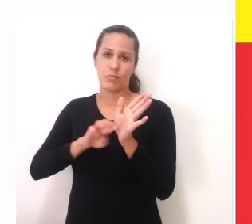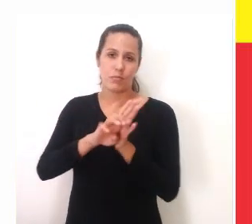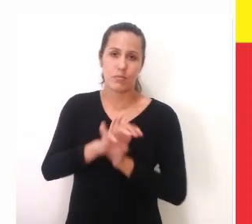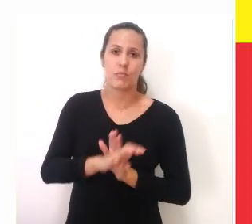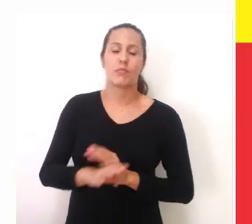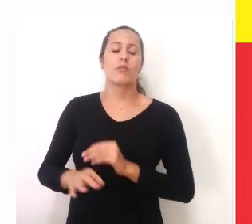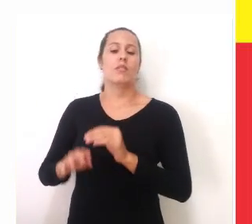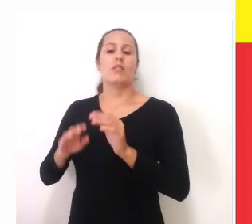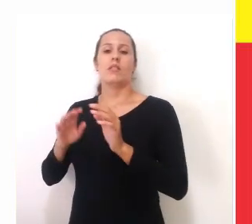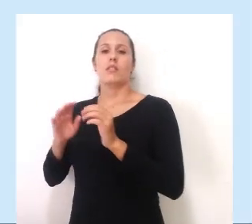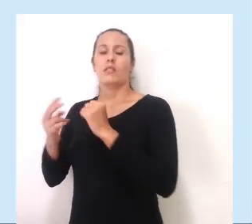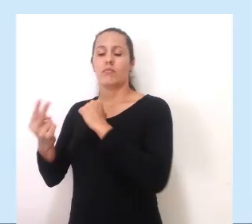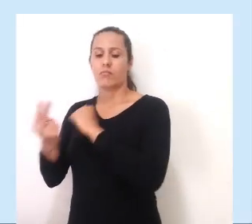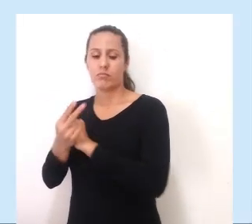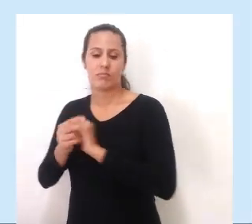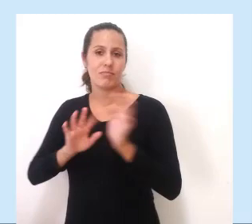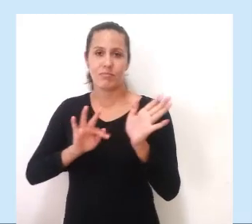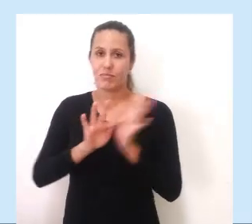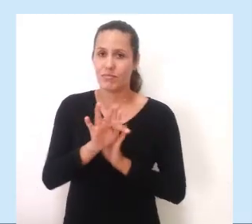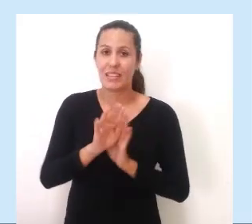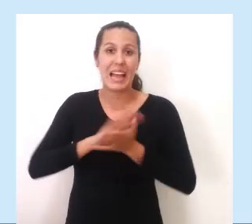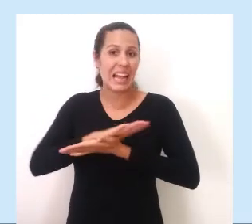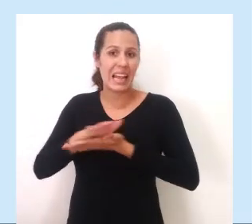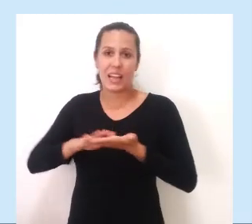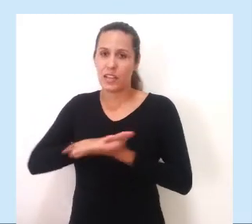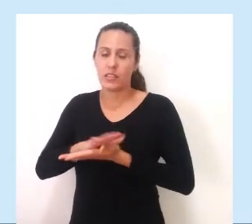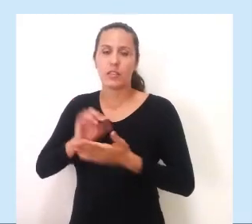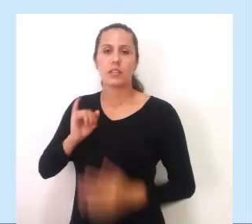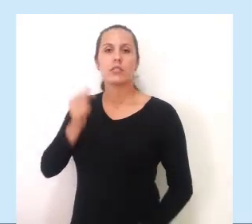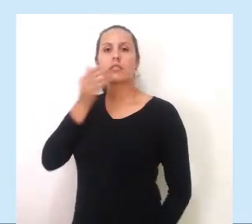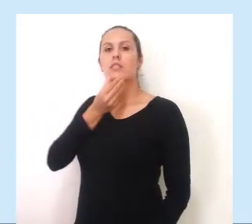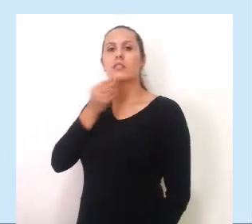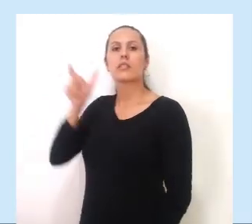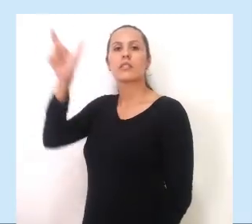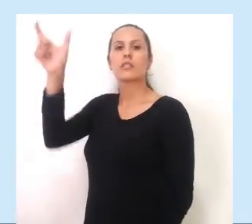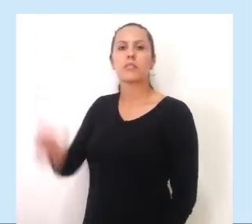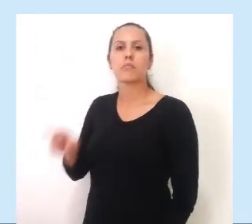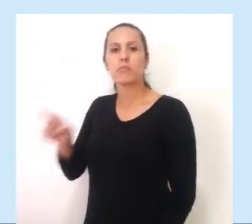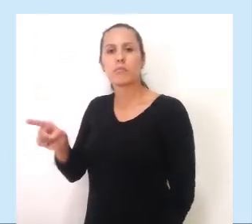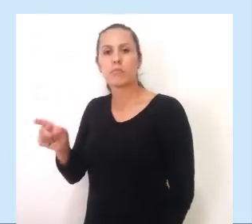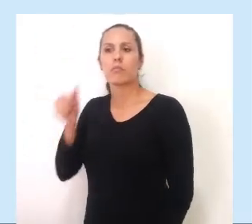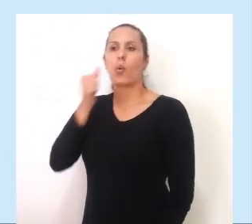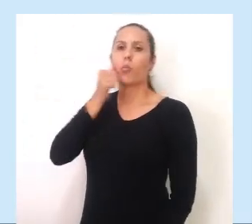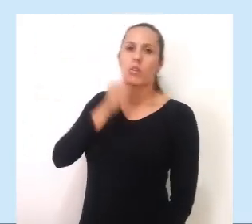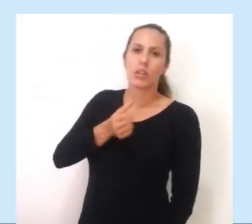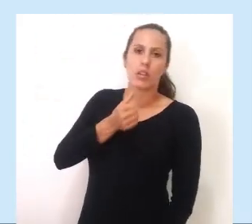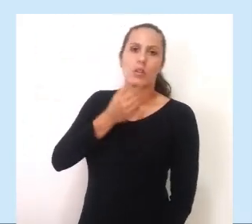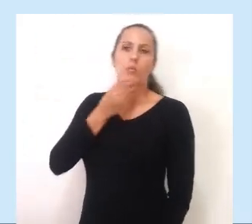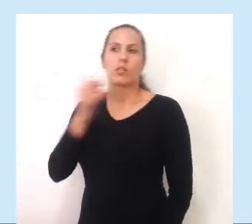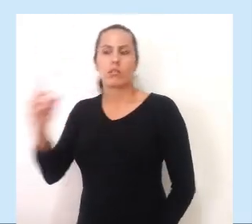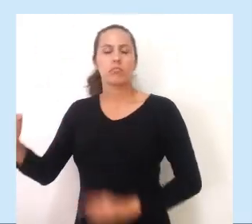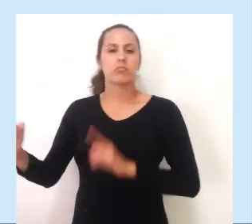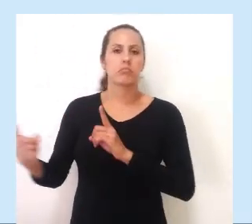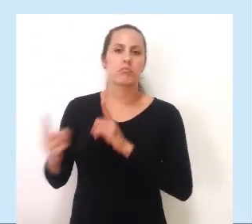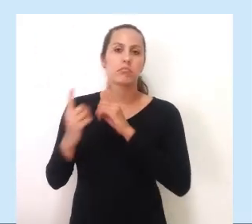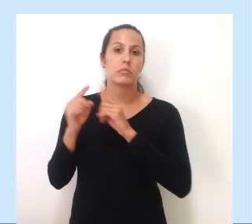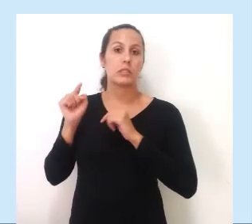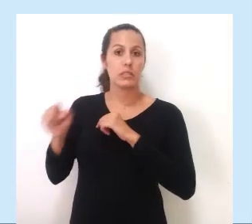vírus, não previne contra bactéria, não previne contra protozoário. Então, se